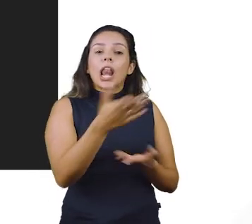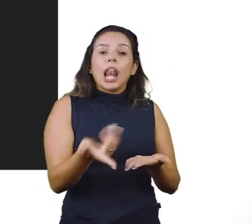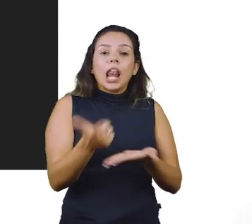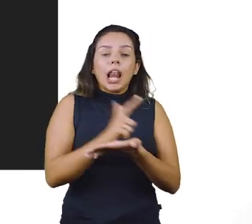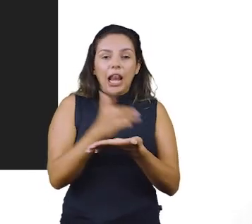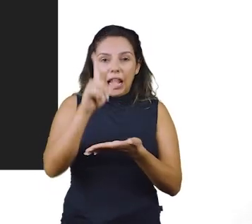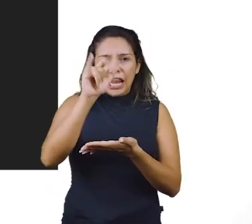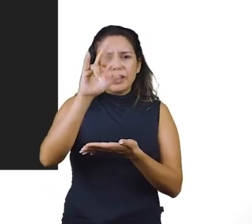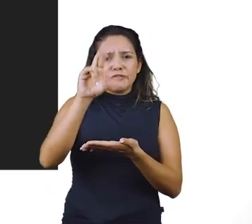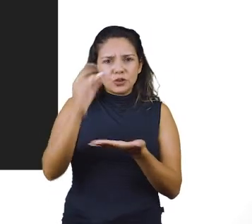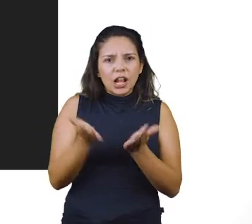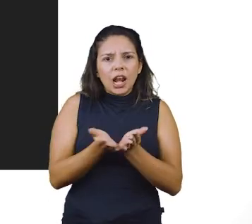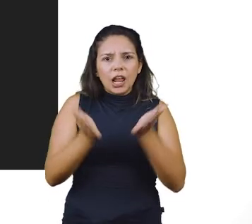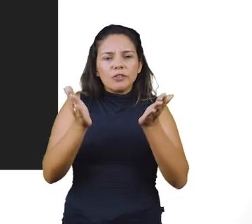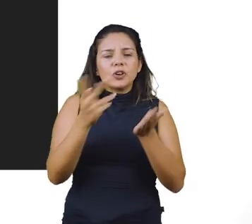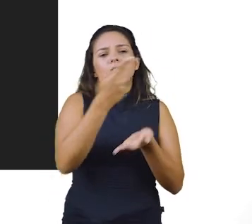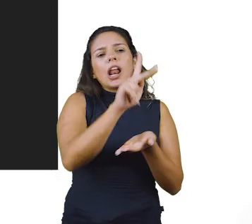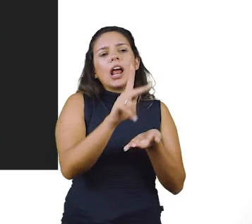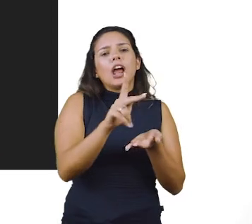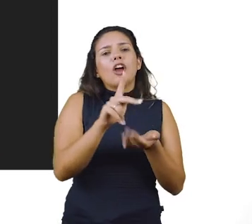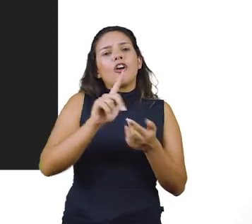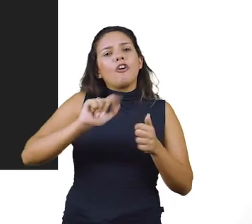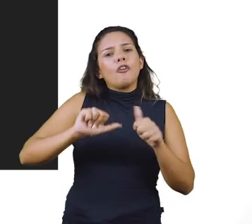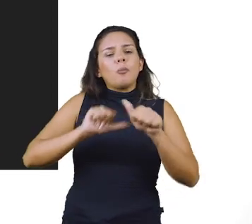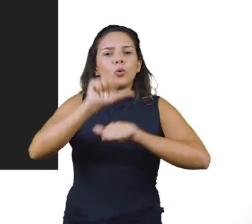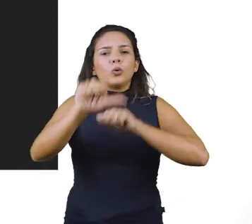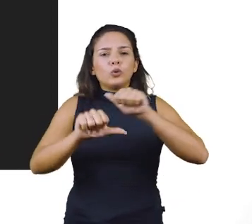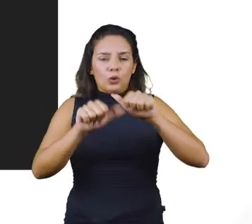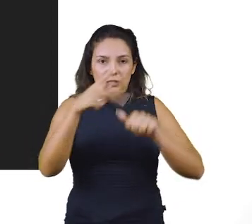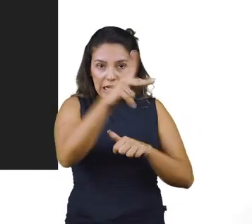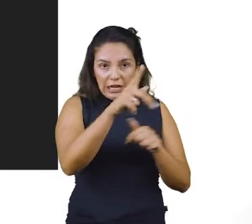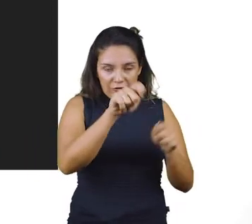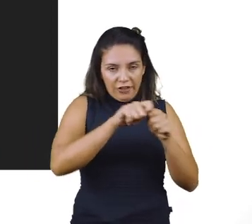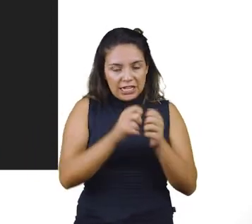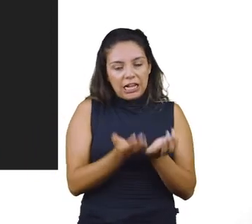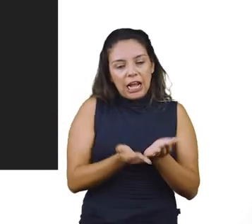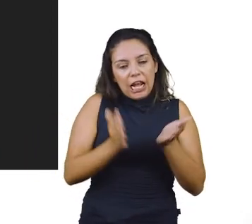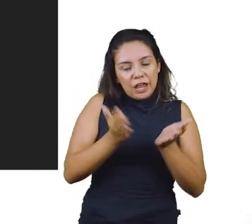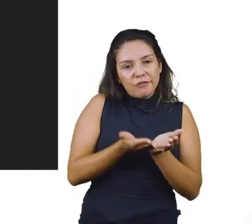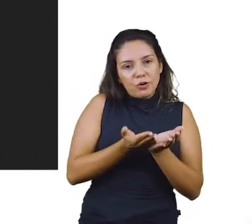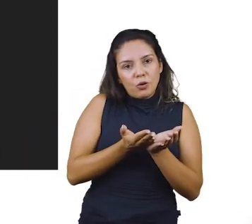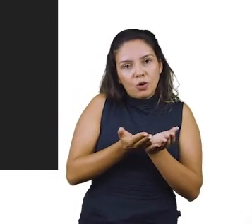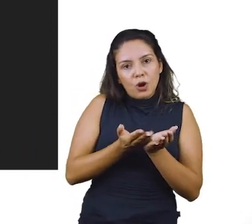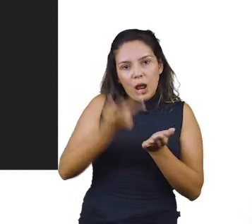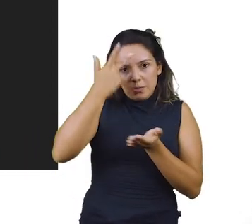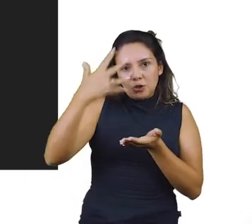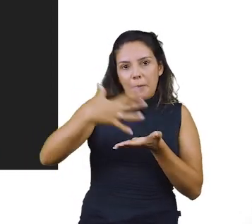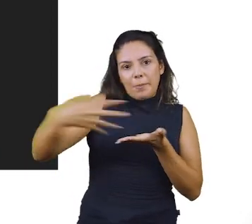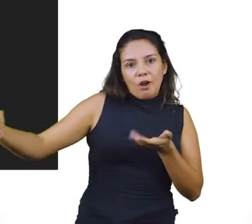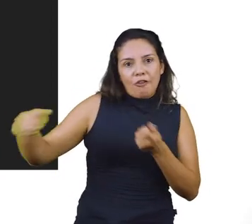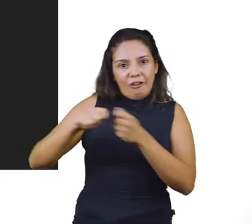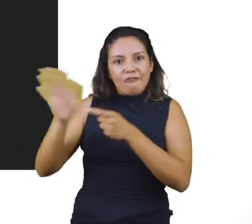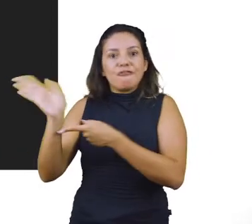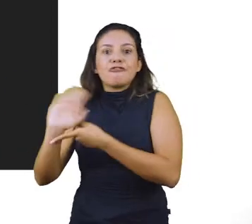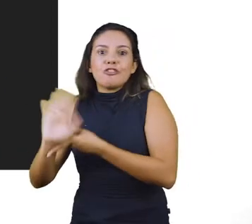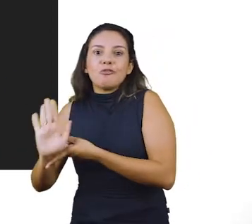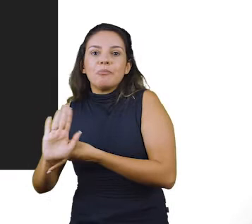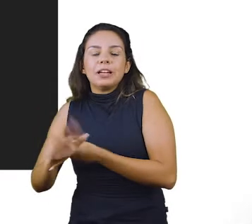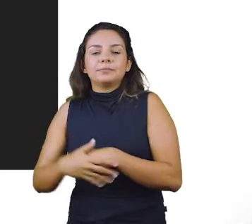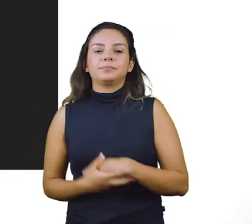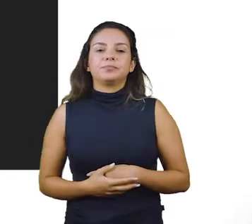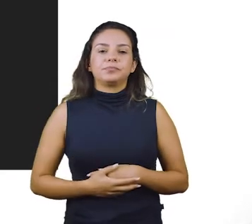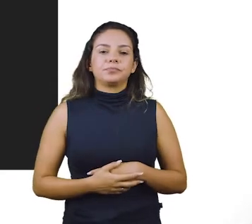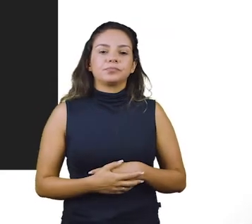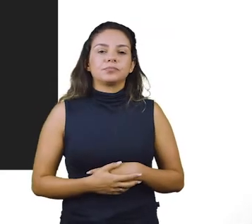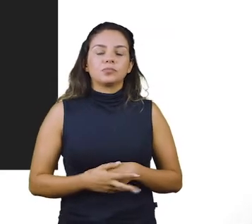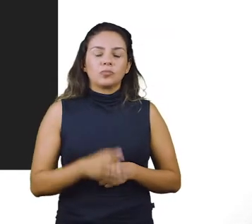Ou alguma coisa aí na TV fechada. Você tem o Potete, As Sombras de Julho e